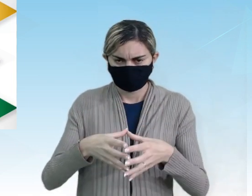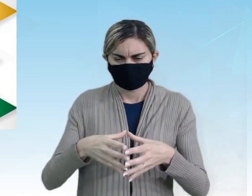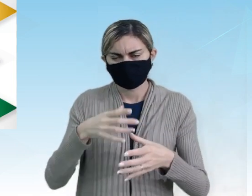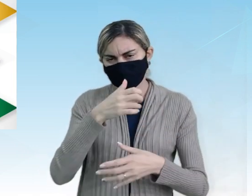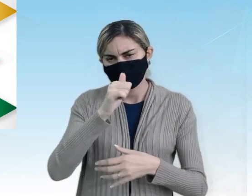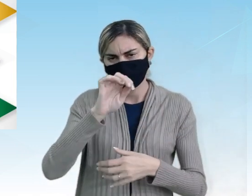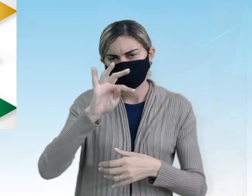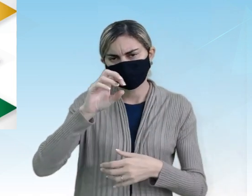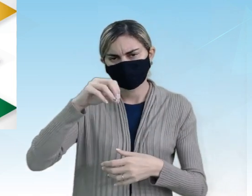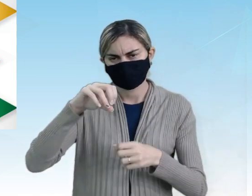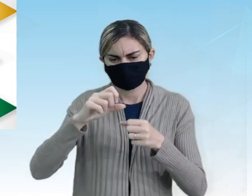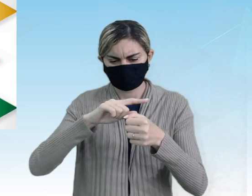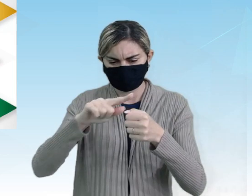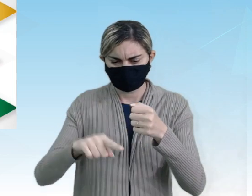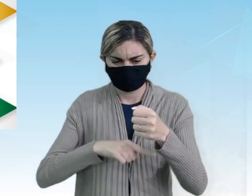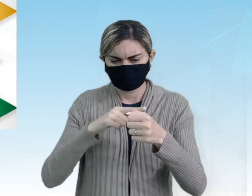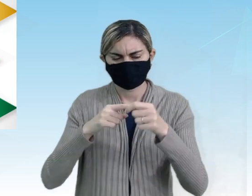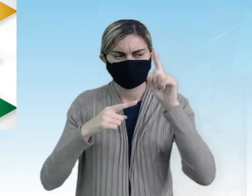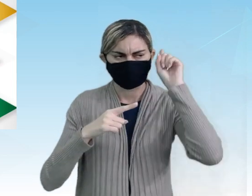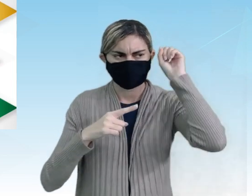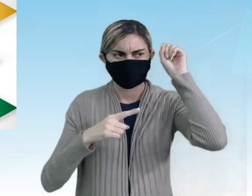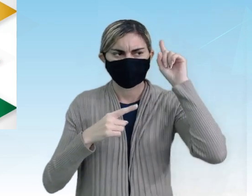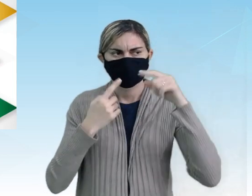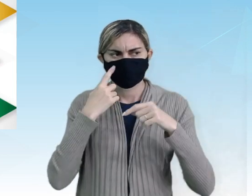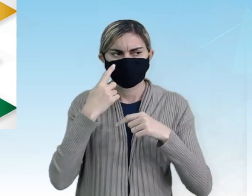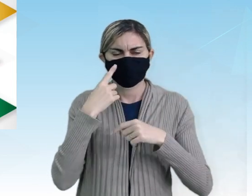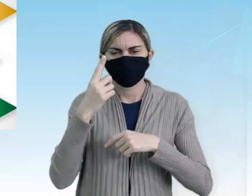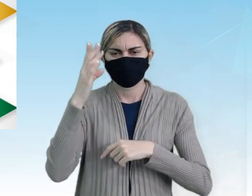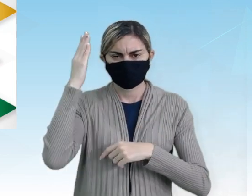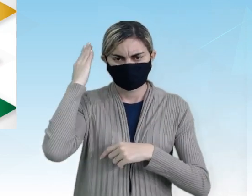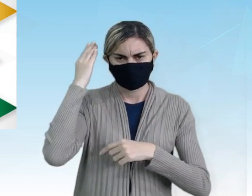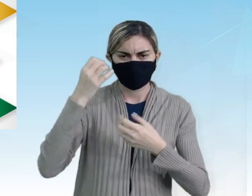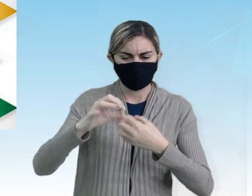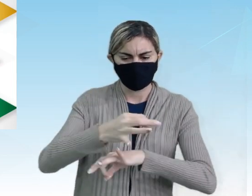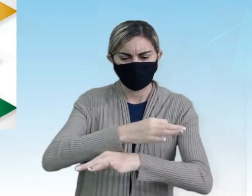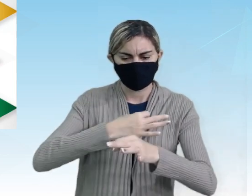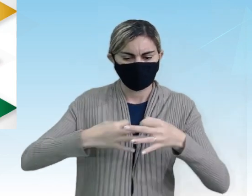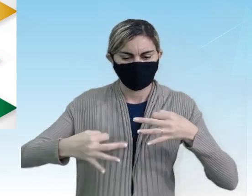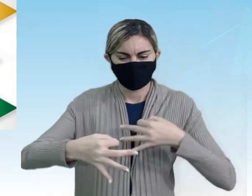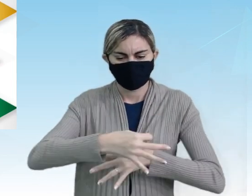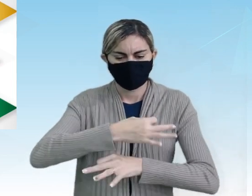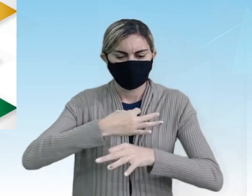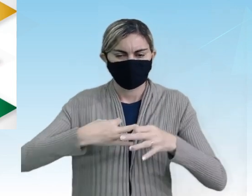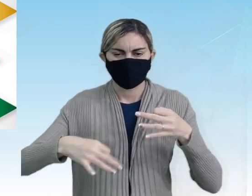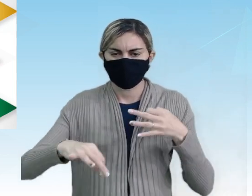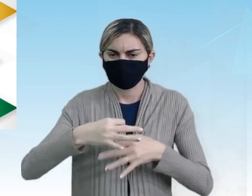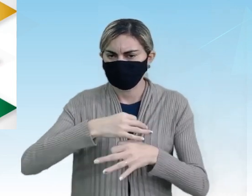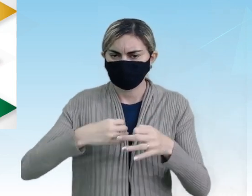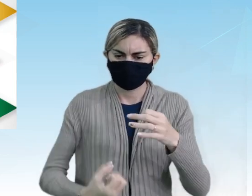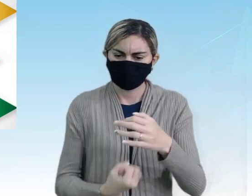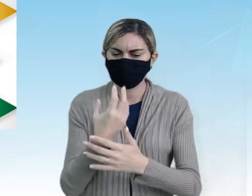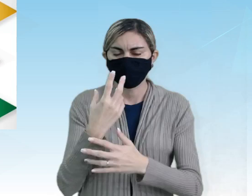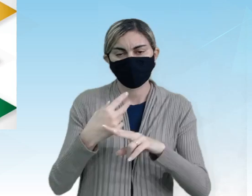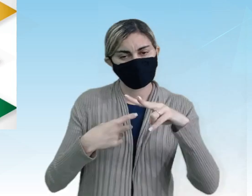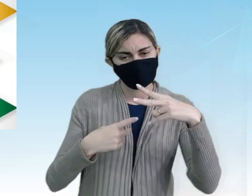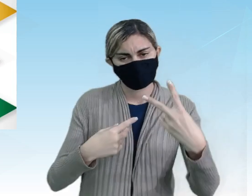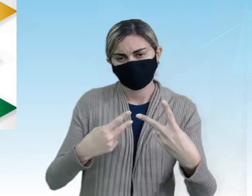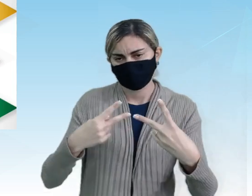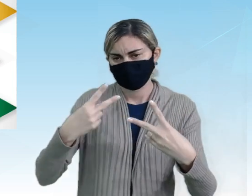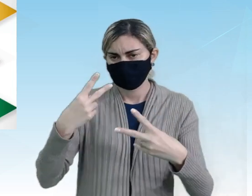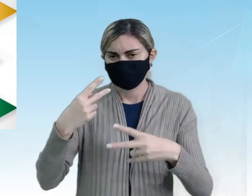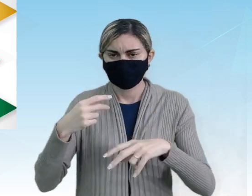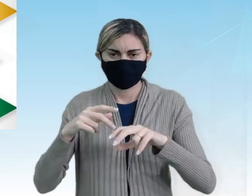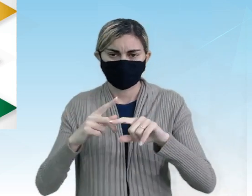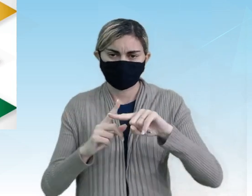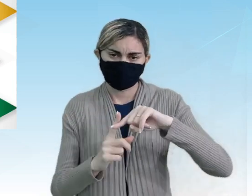desses átomos, a gente vai começar a formar o que a gente chama de moléculas, que pode ser formada por dois ou mais átomos